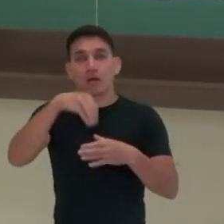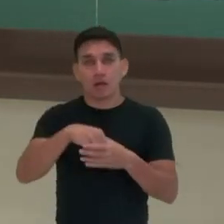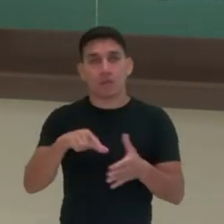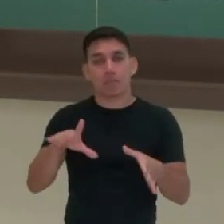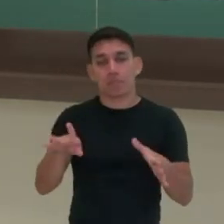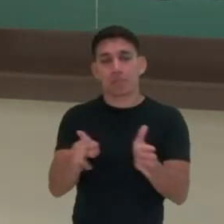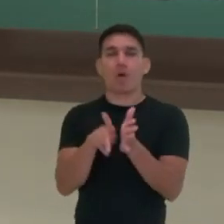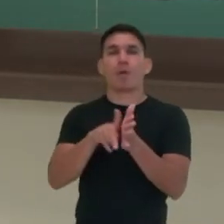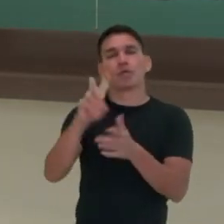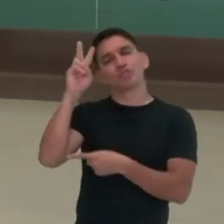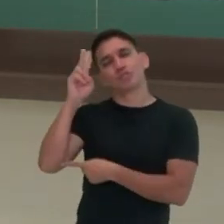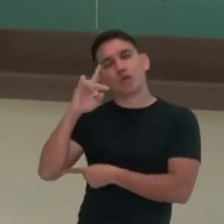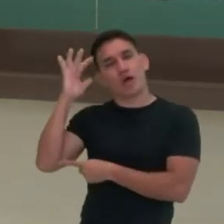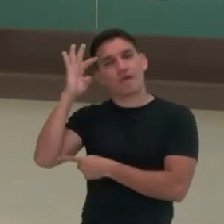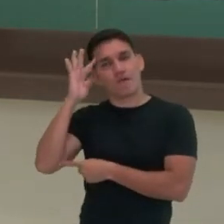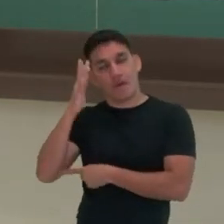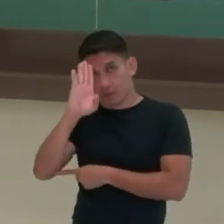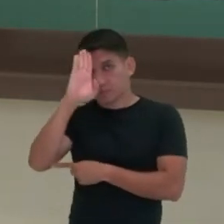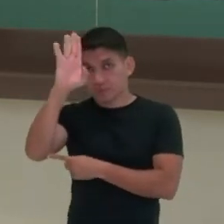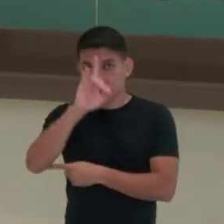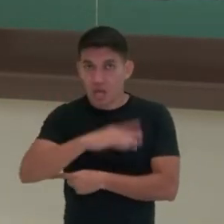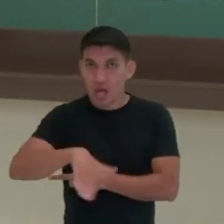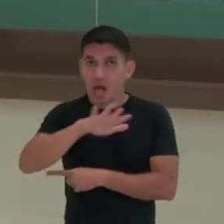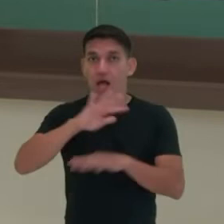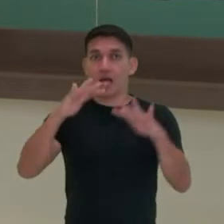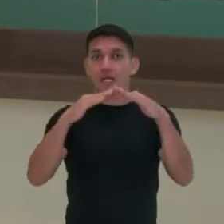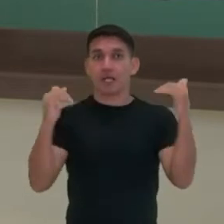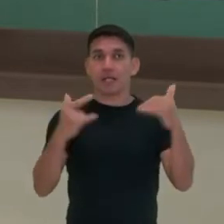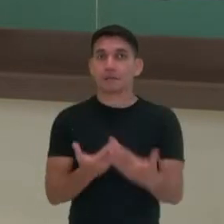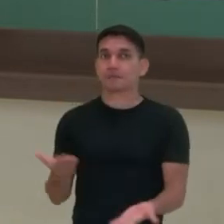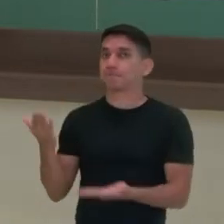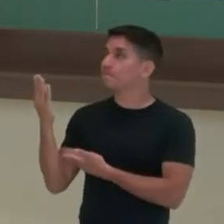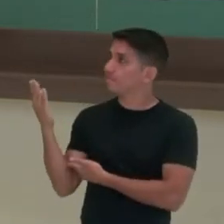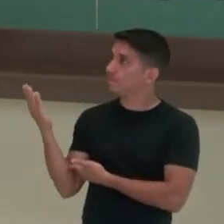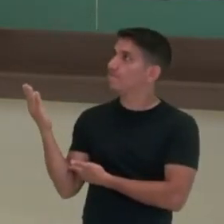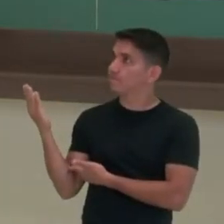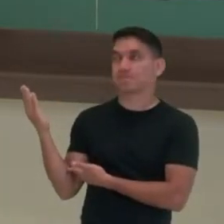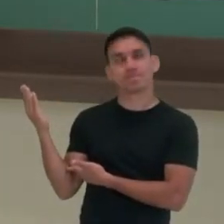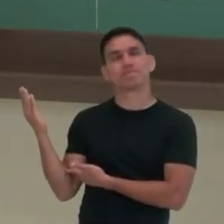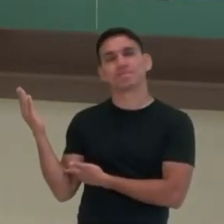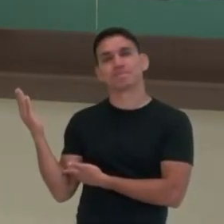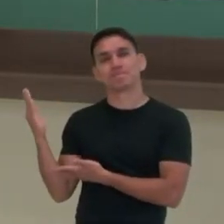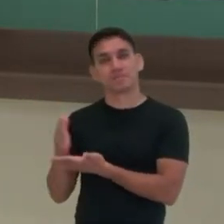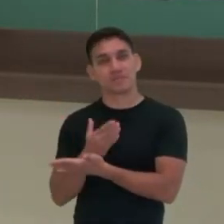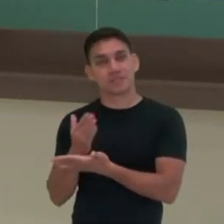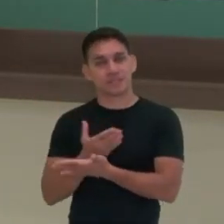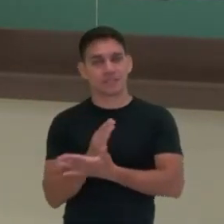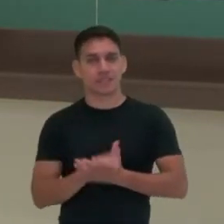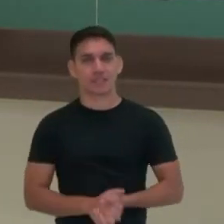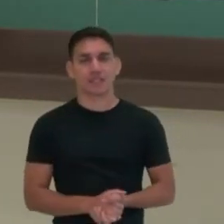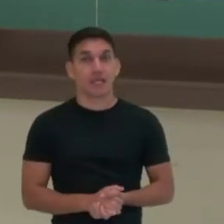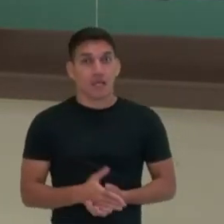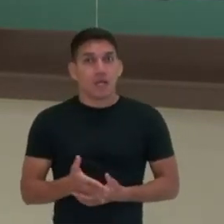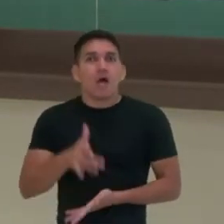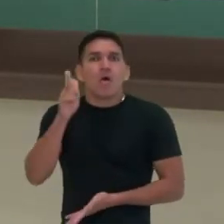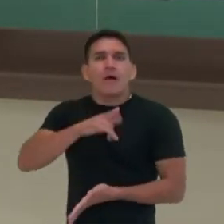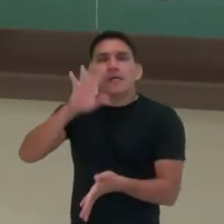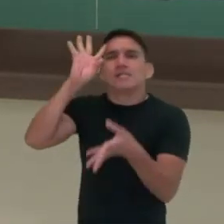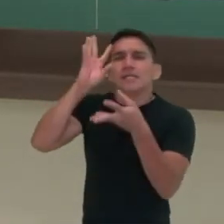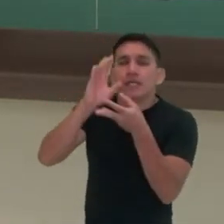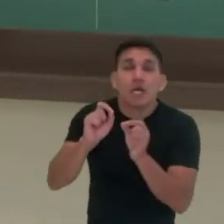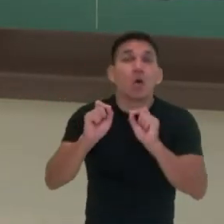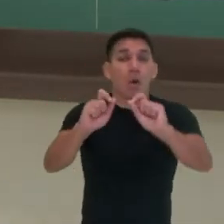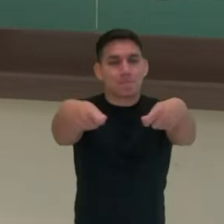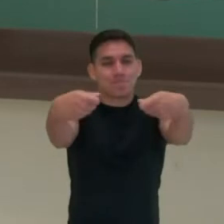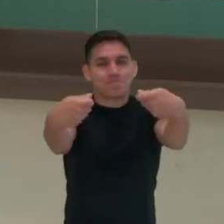da filosofia, principalmente nessa área da estética, o livro A Estética. Então ele vai compreender que é